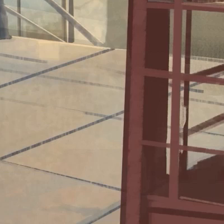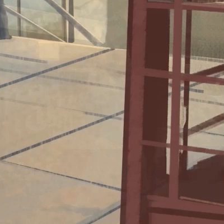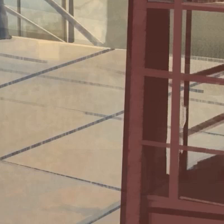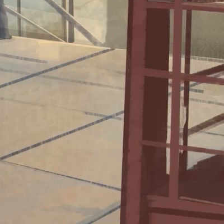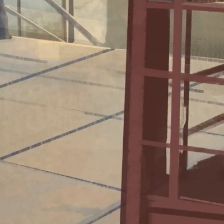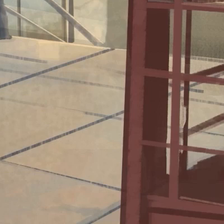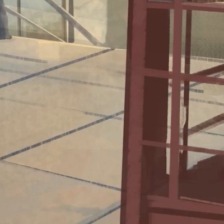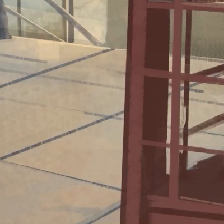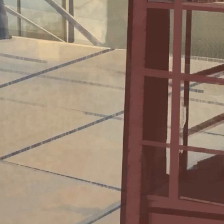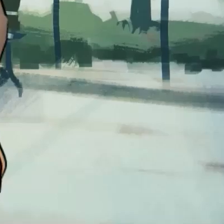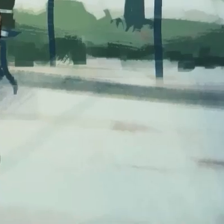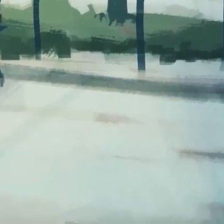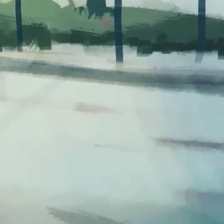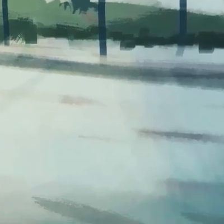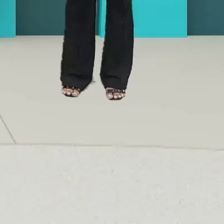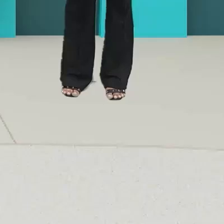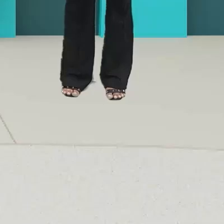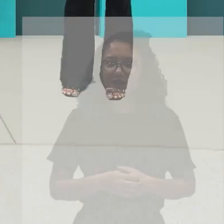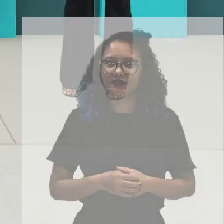yard.